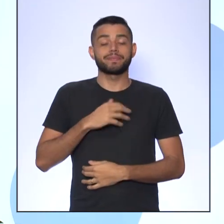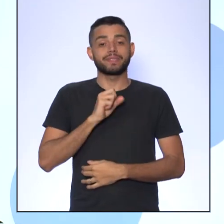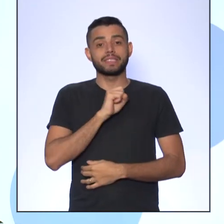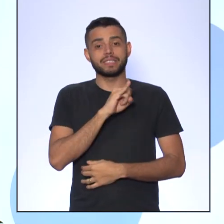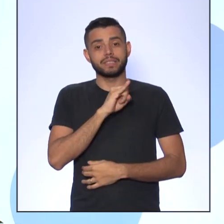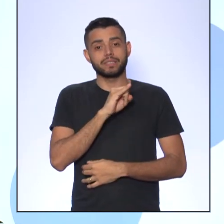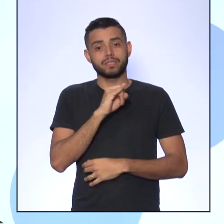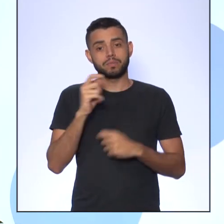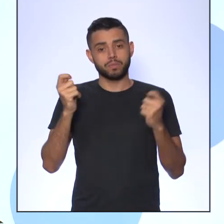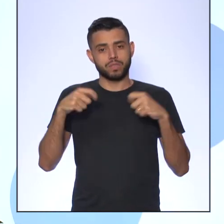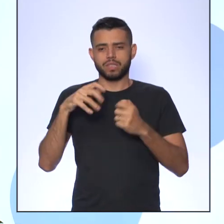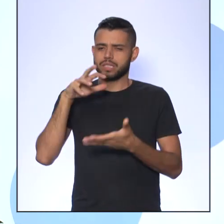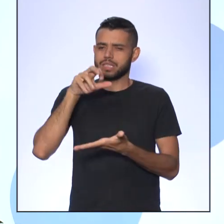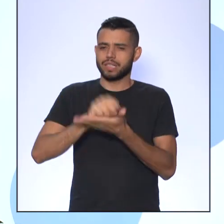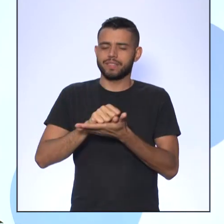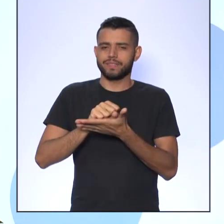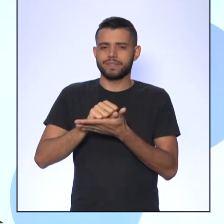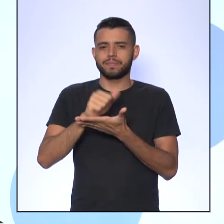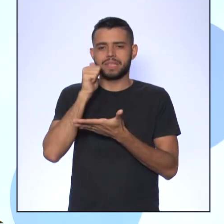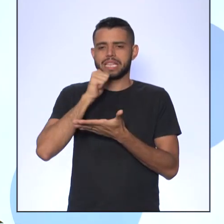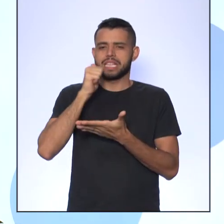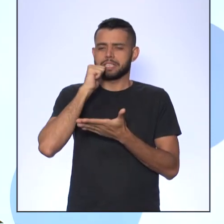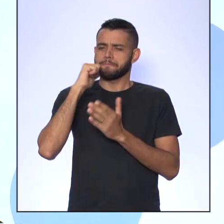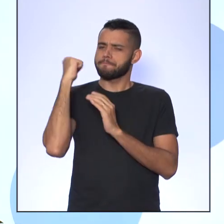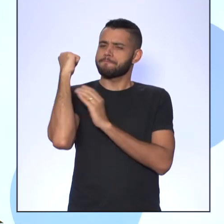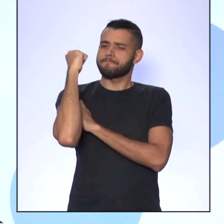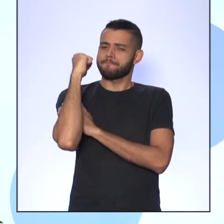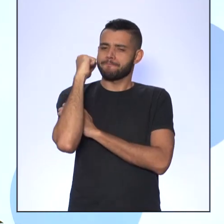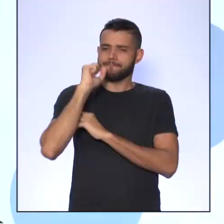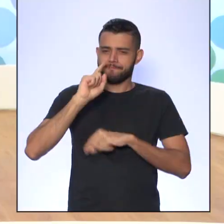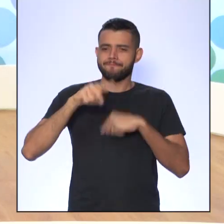puderem, se inscrevam, hein, meninas? Empoderando as meninas nas